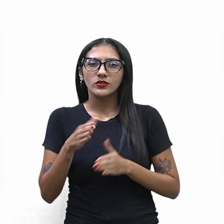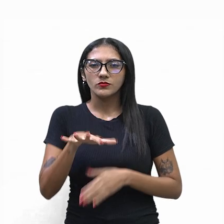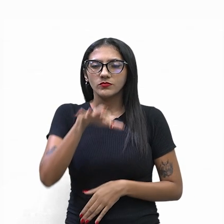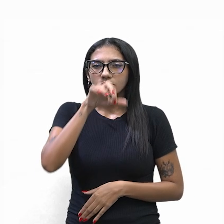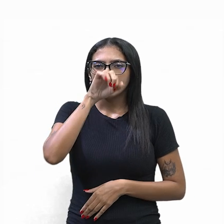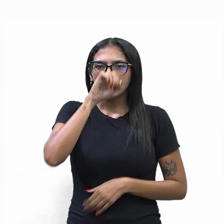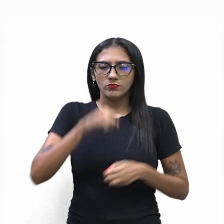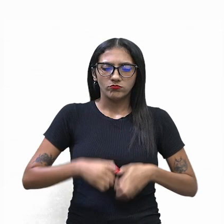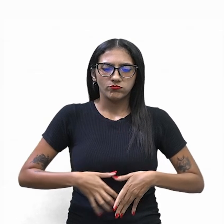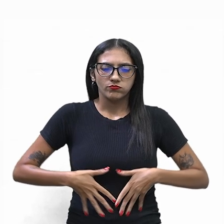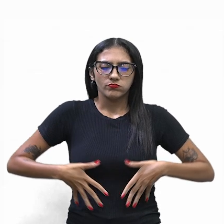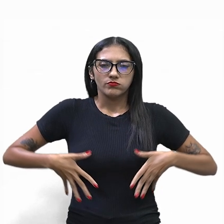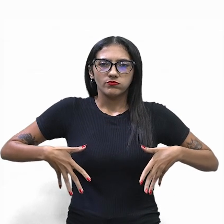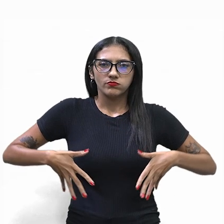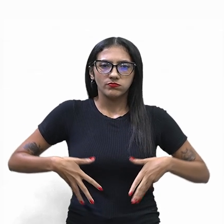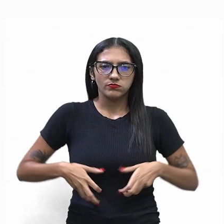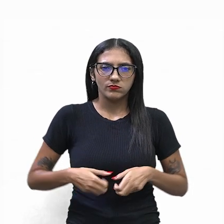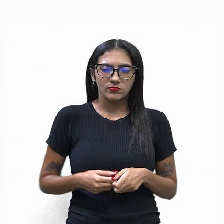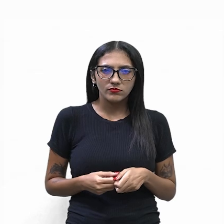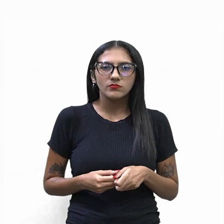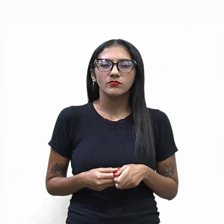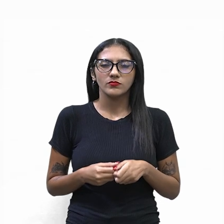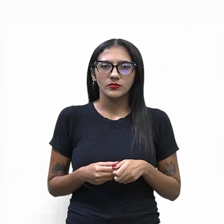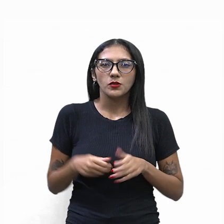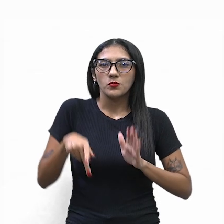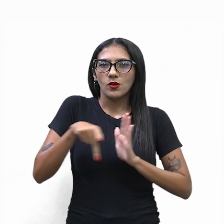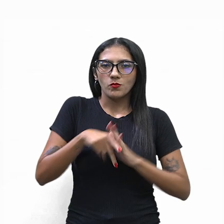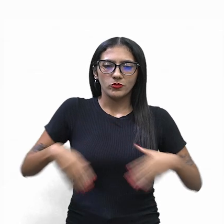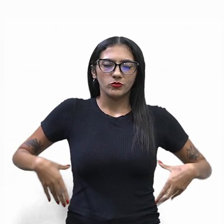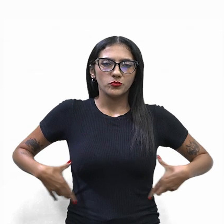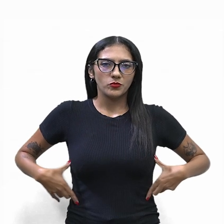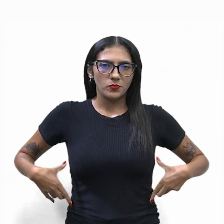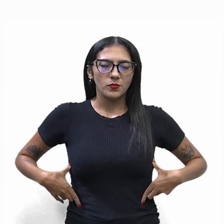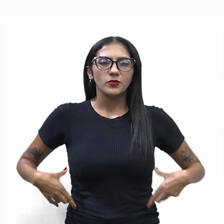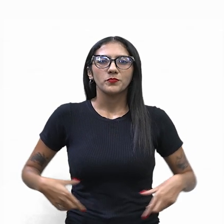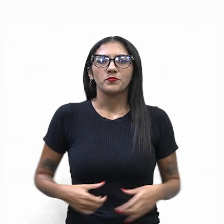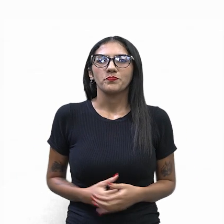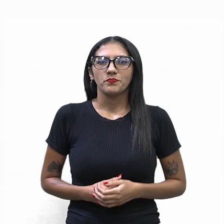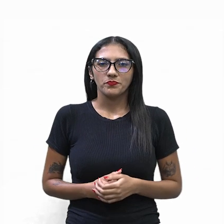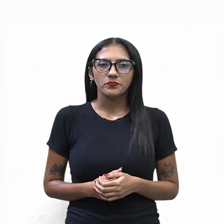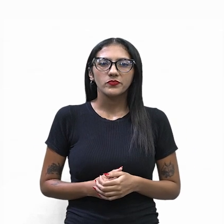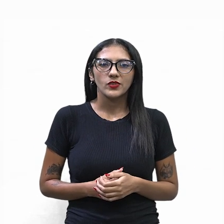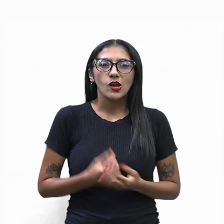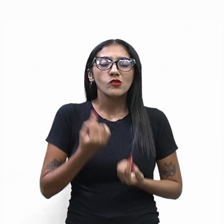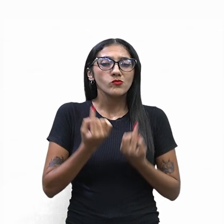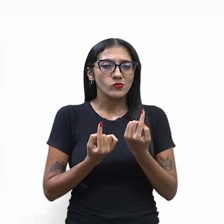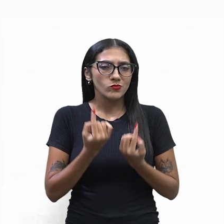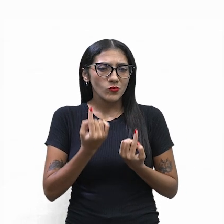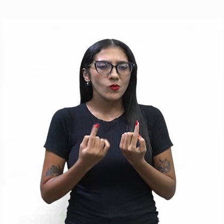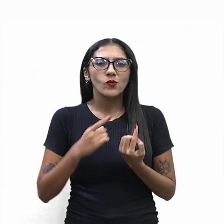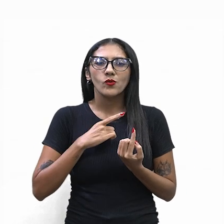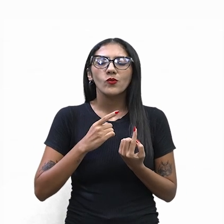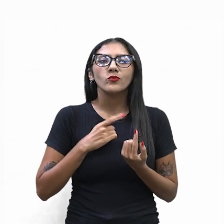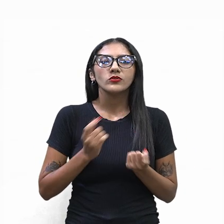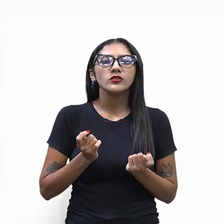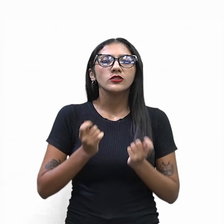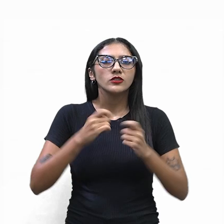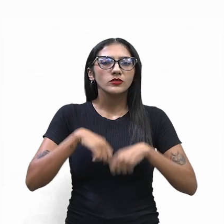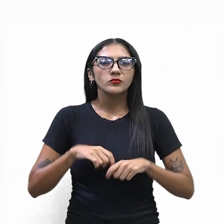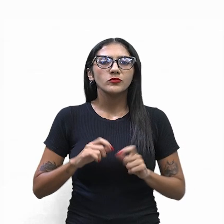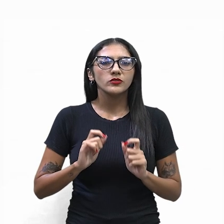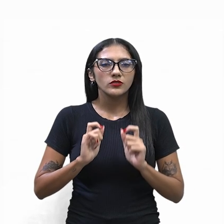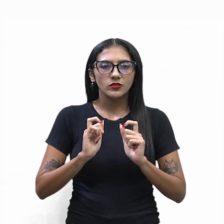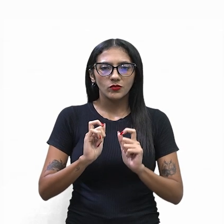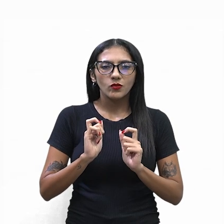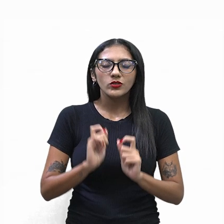pulmonar é o processo de entrada e saída de ar para os pulmões. Em ambas as funções, né, na